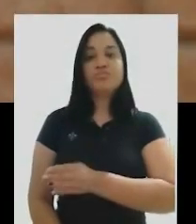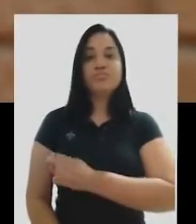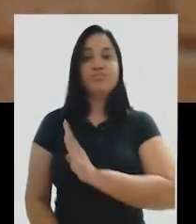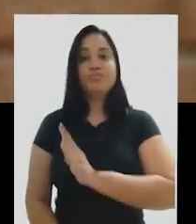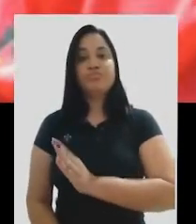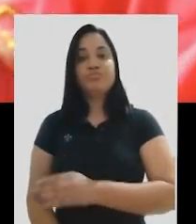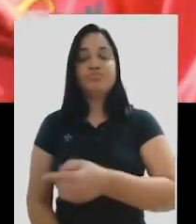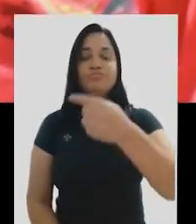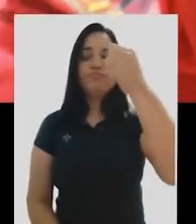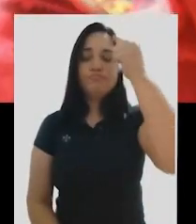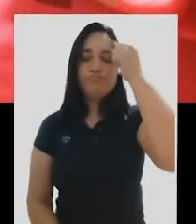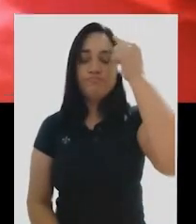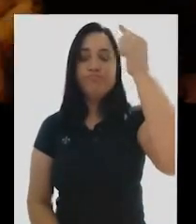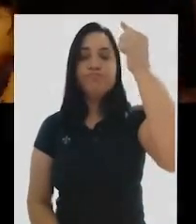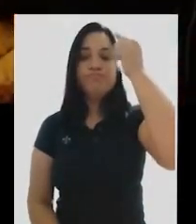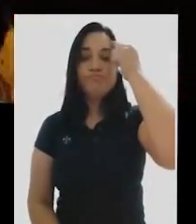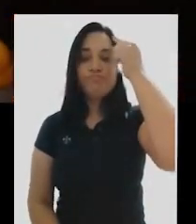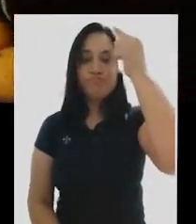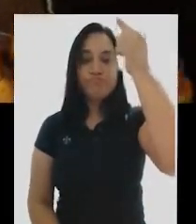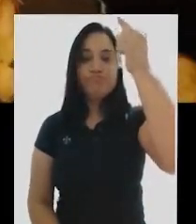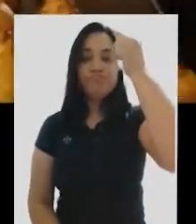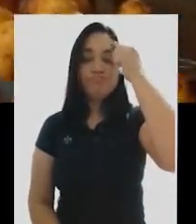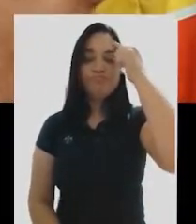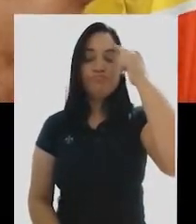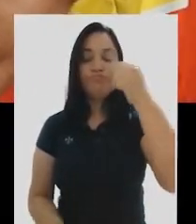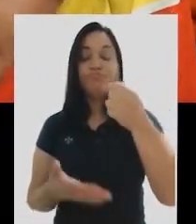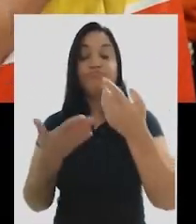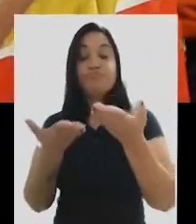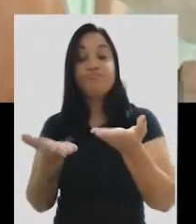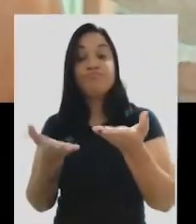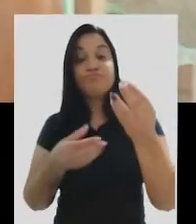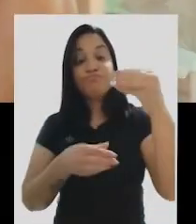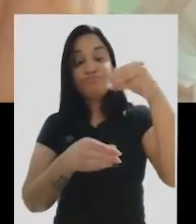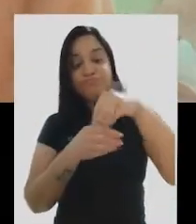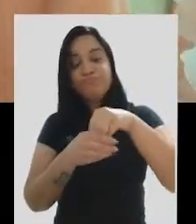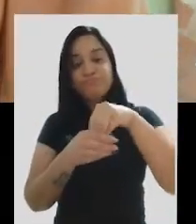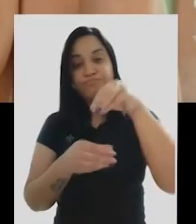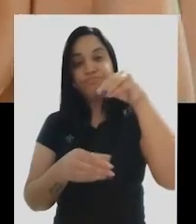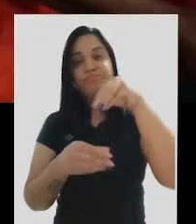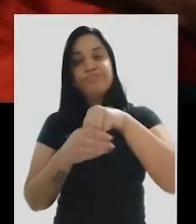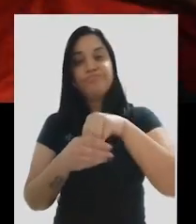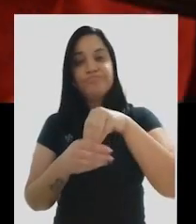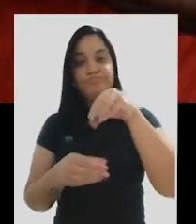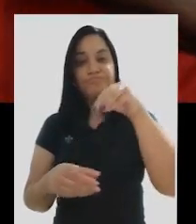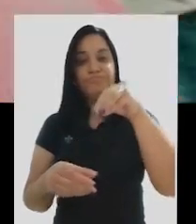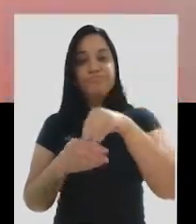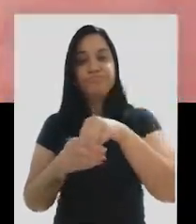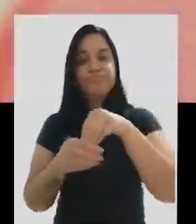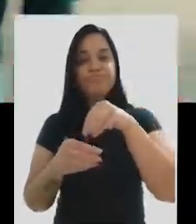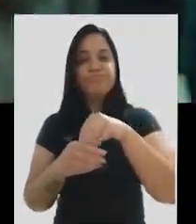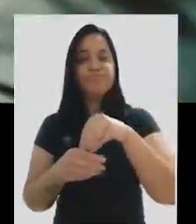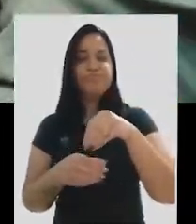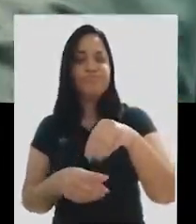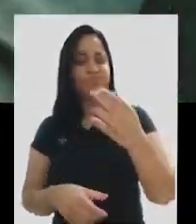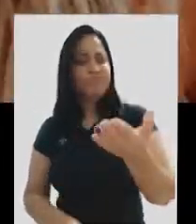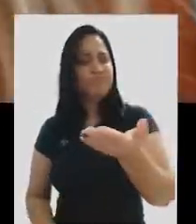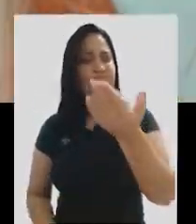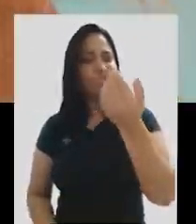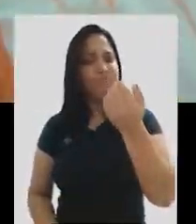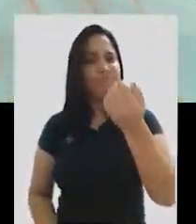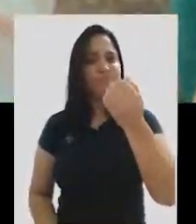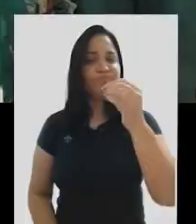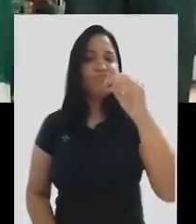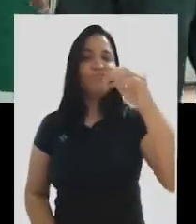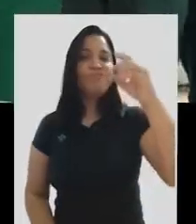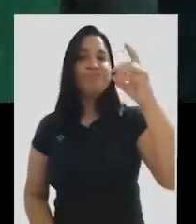Tá no coração, tá na sua cabeça, tá na palma da sua mão. Vem com o Dr. Marcos,